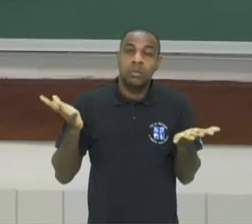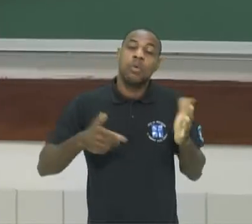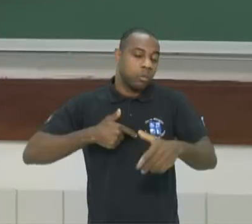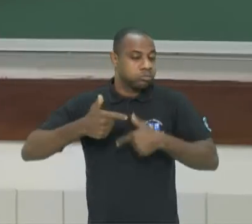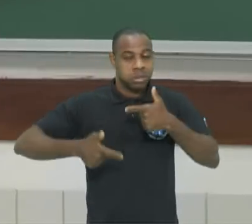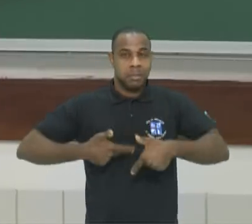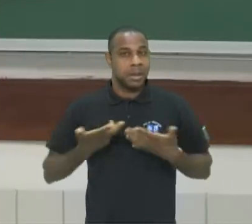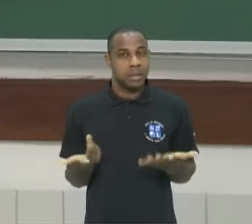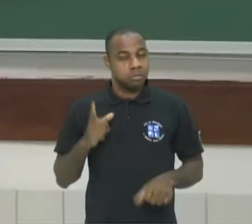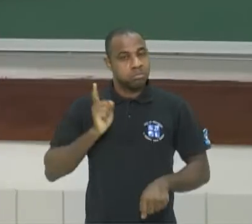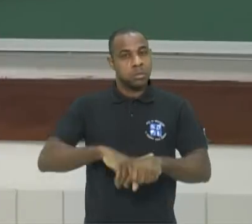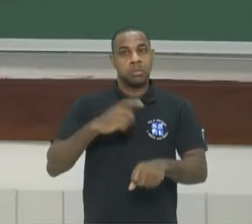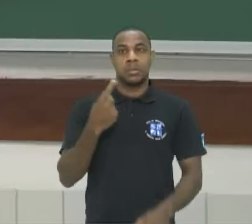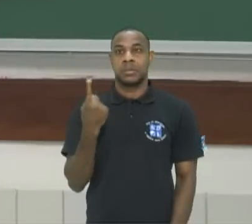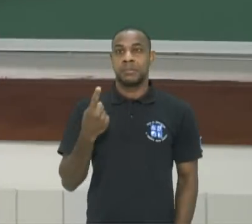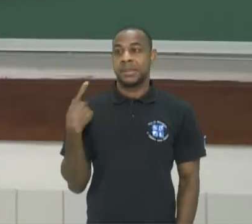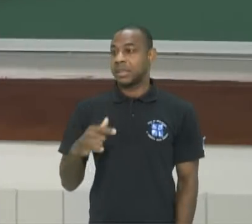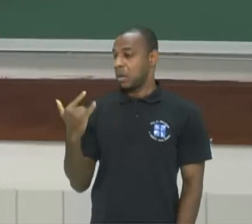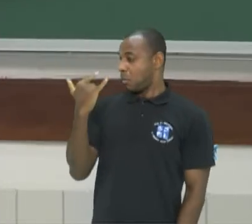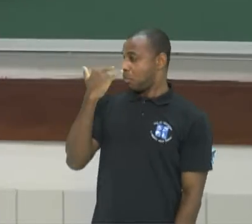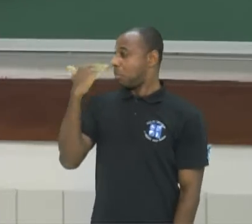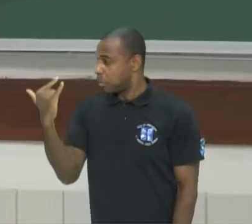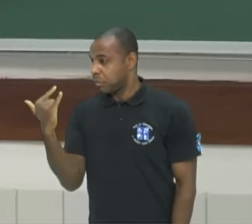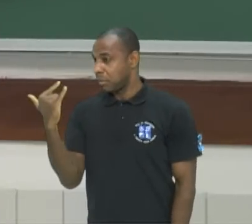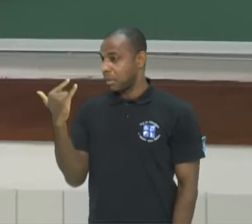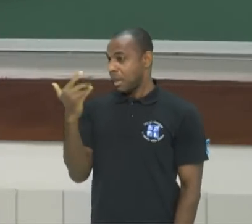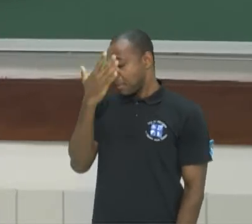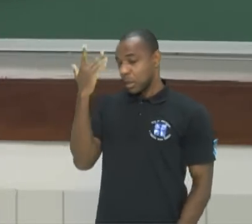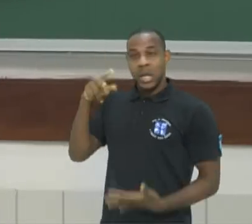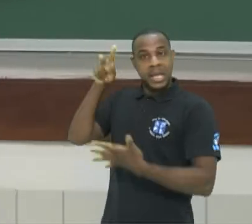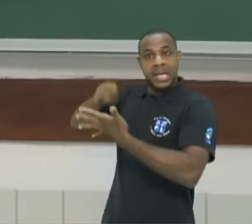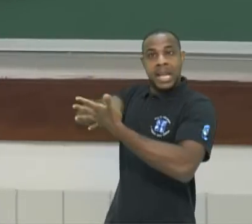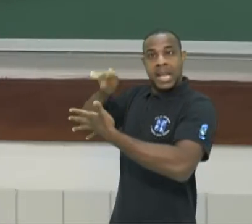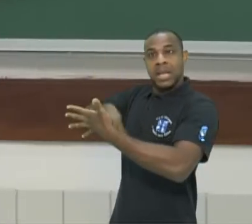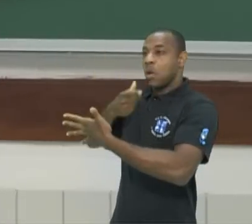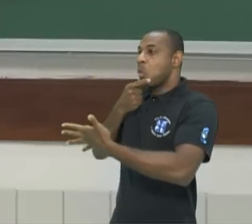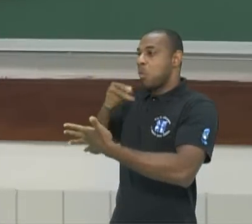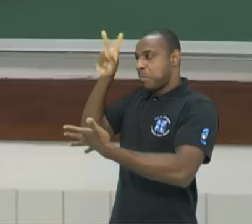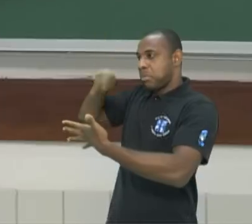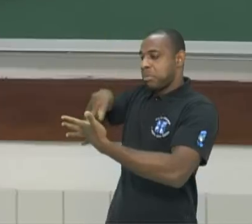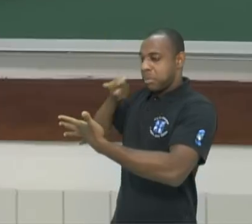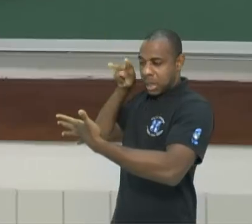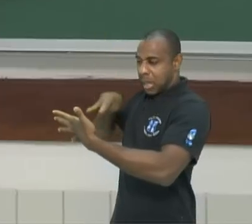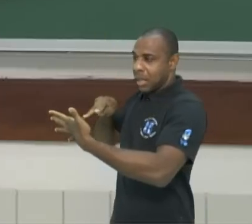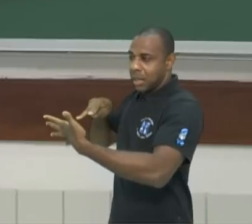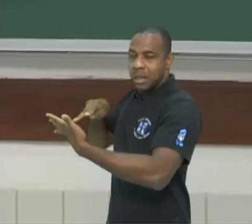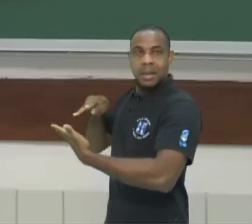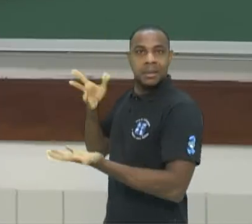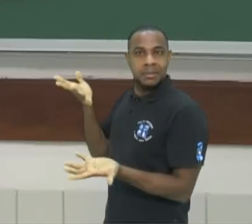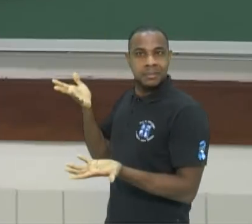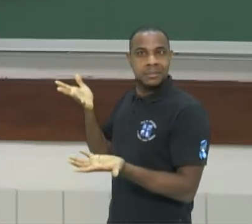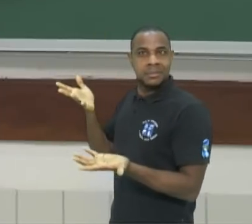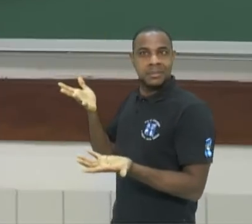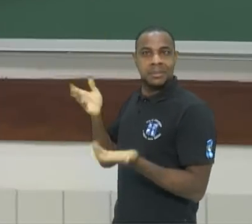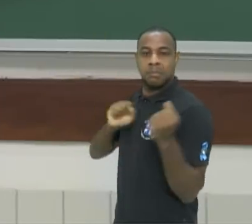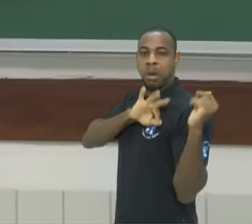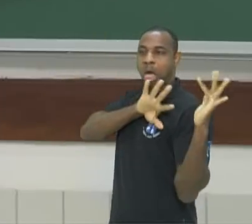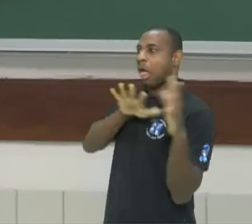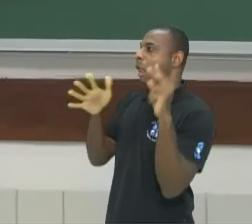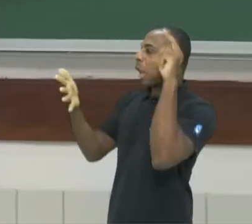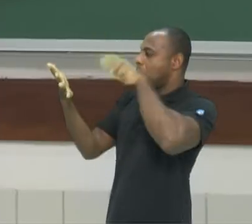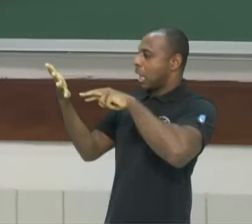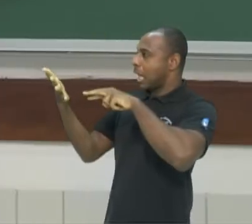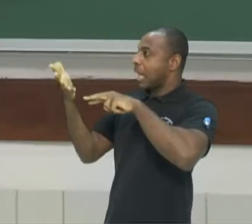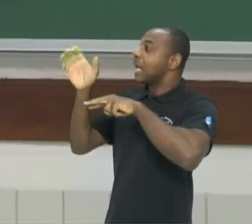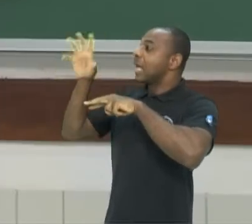Primeiro momento, atrair o leitor, né? Atrair aquele que vai olhar. E daí sim, né, a